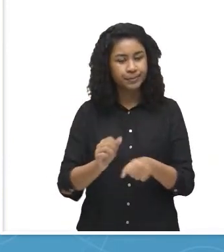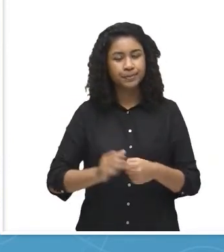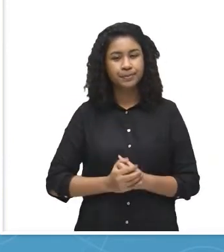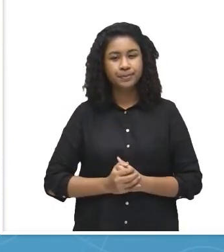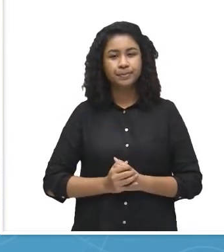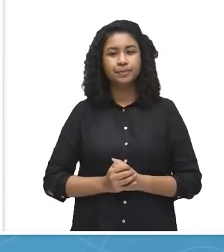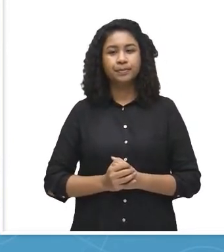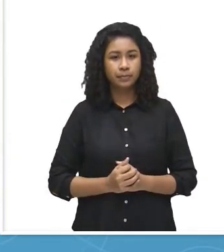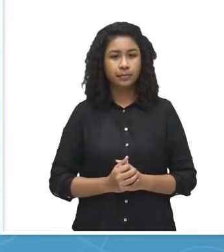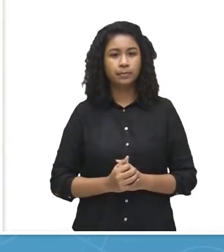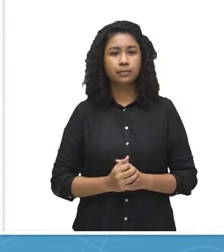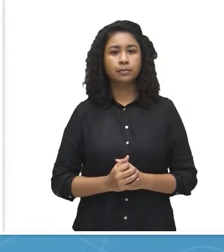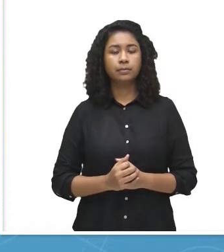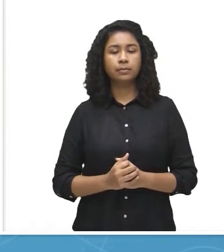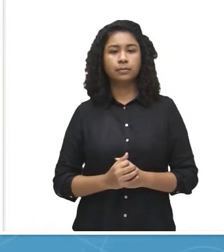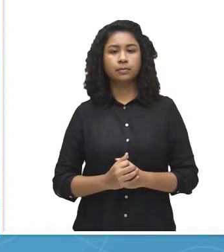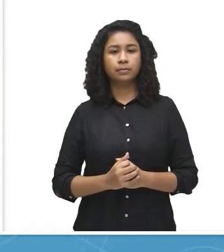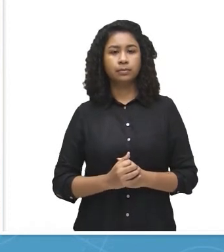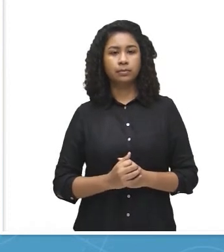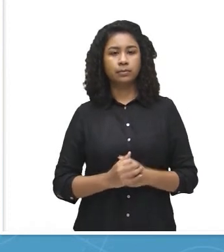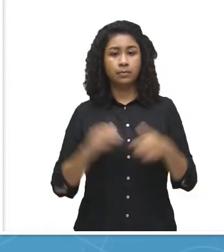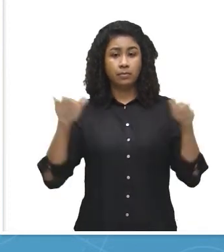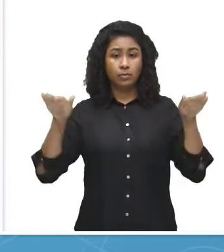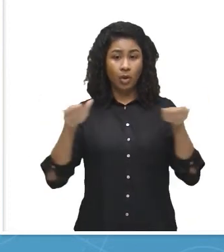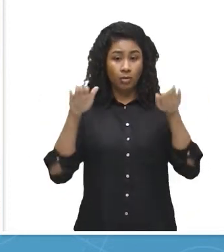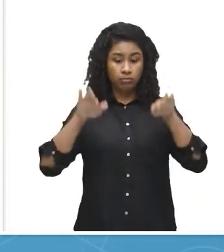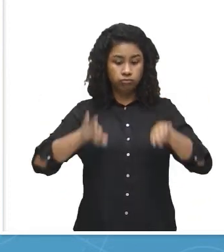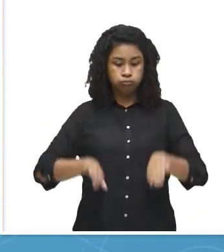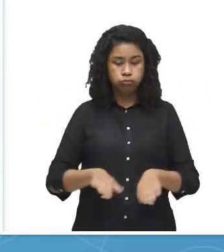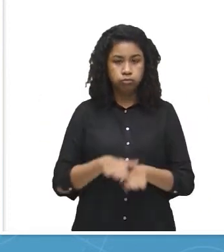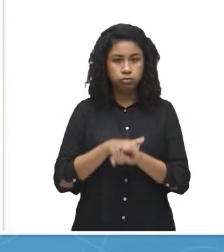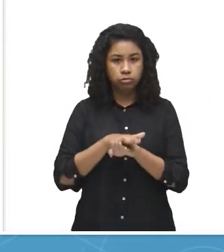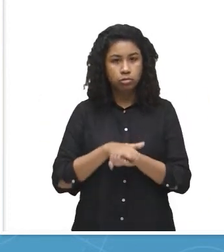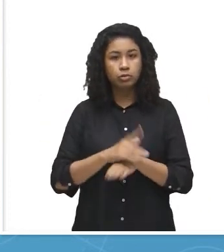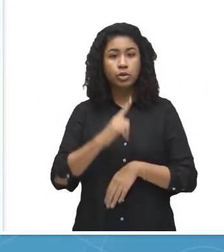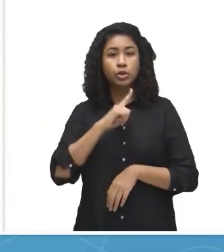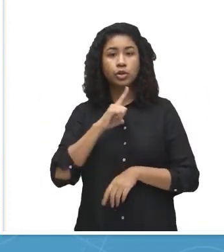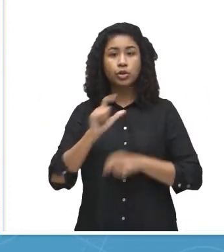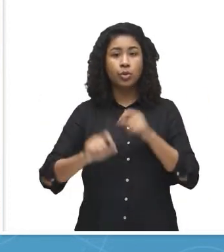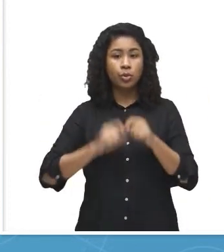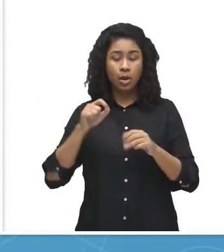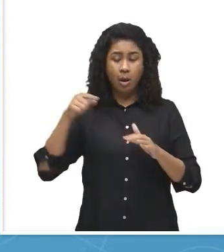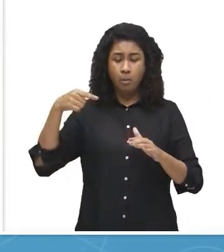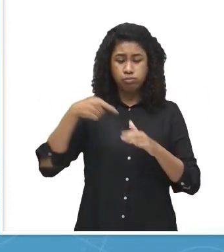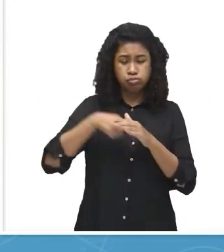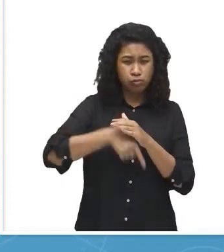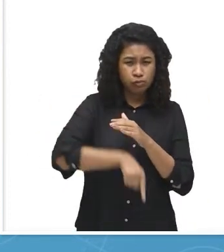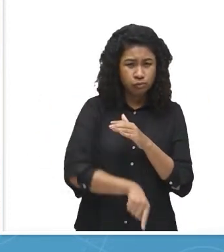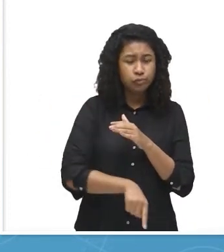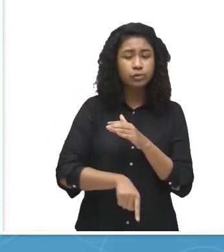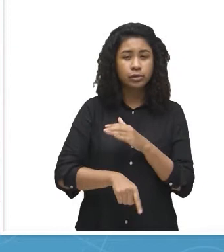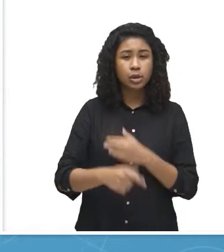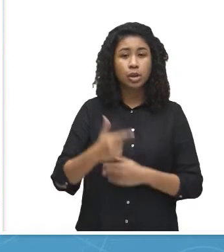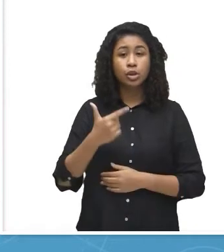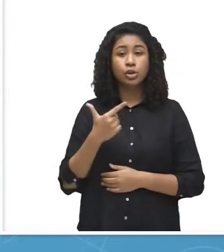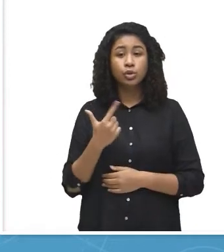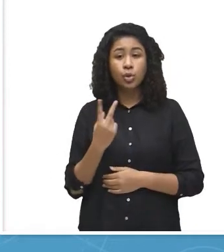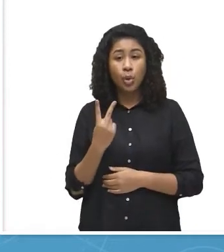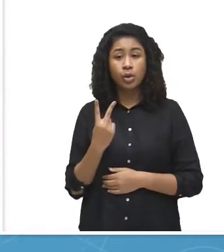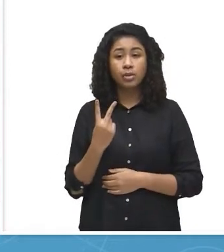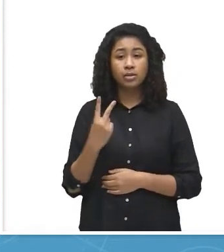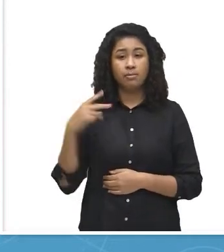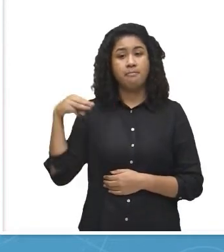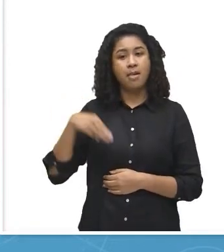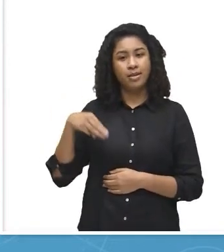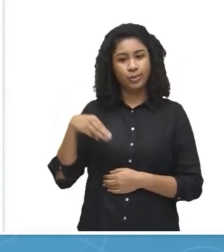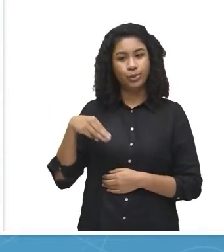Vamos adiante. As trincheiras possuíam cerca de 2 metros de profundidade, como eu expliquei para vocês.